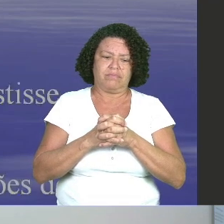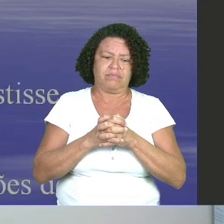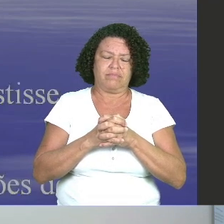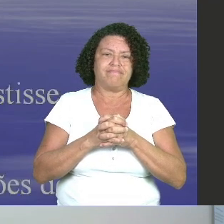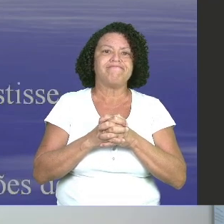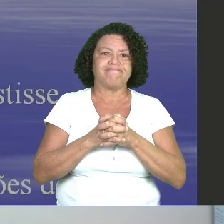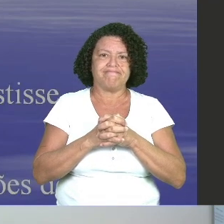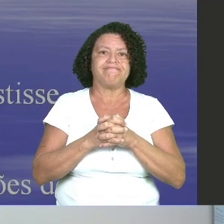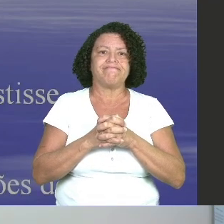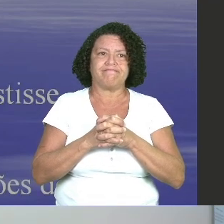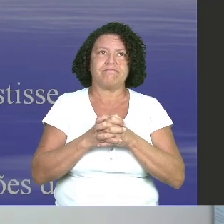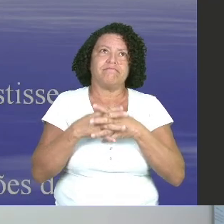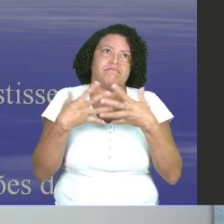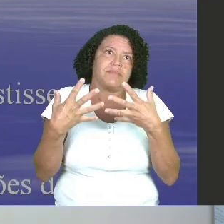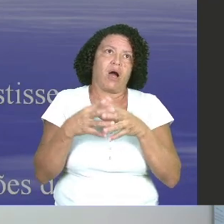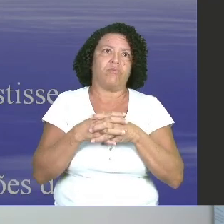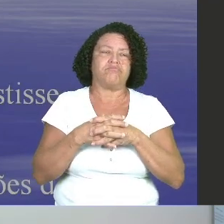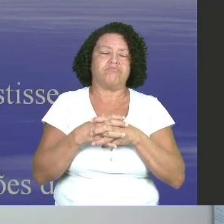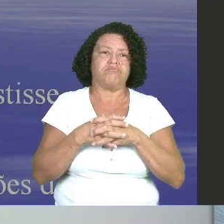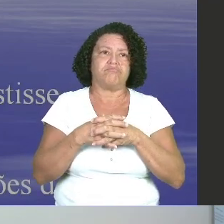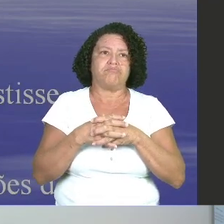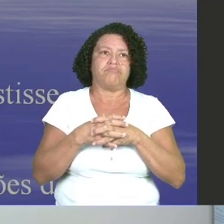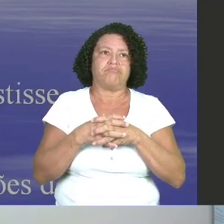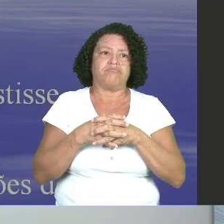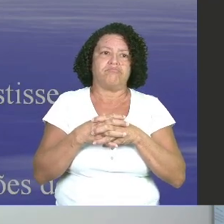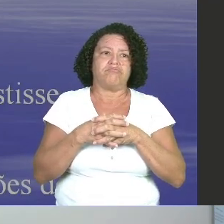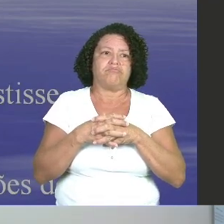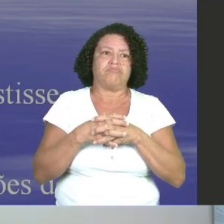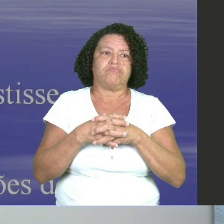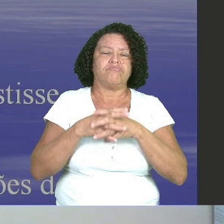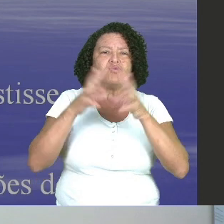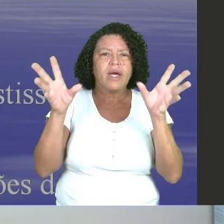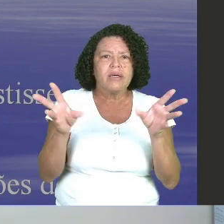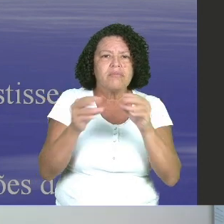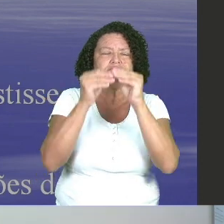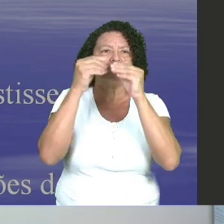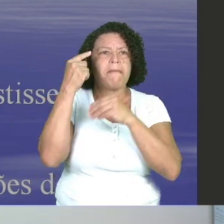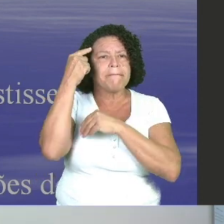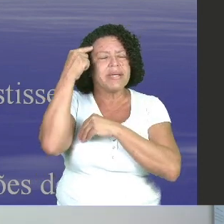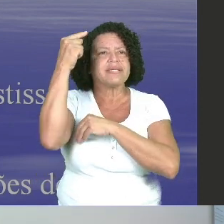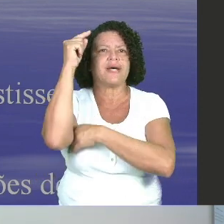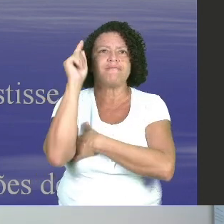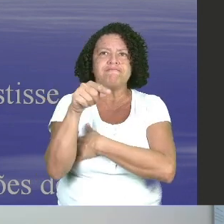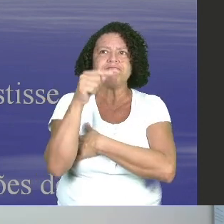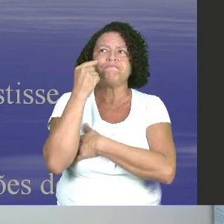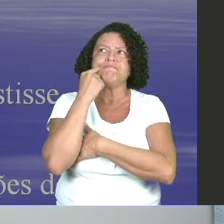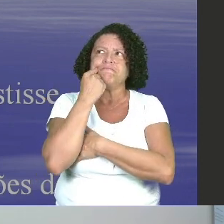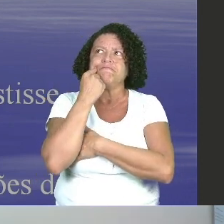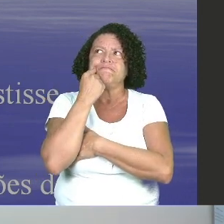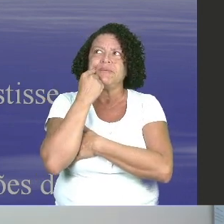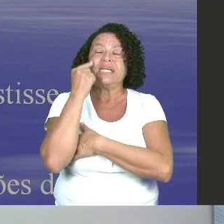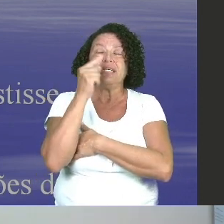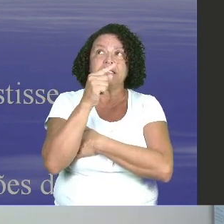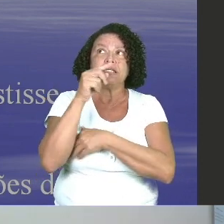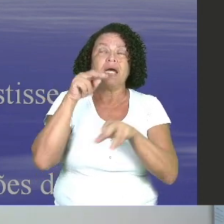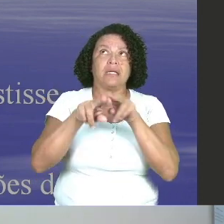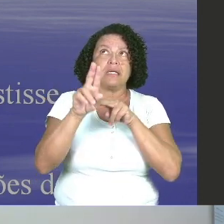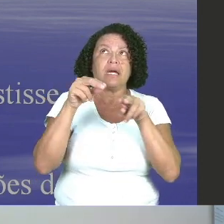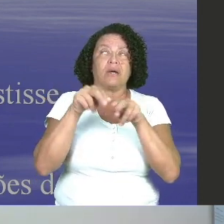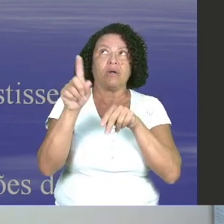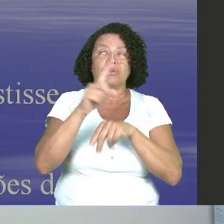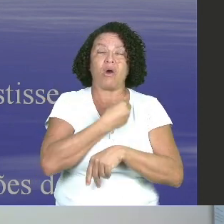Então, qual é a conclusão que nós podemos tirar da reencarnação? Tal como Deus, se a reencarnação não